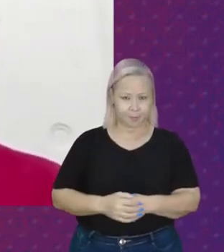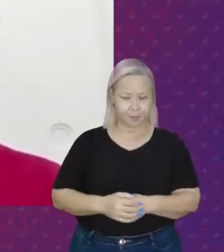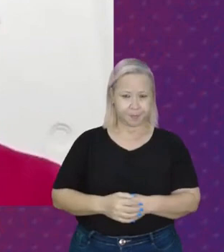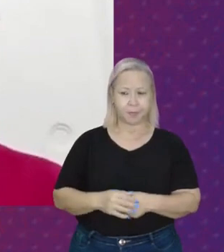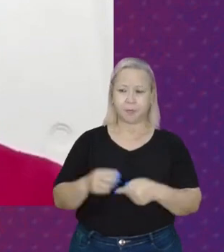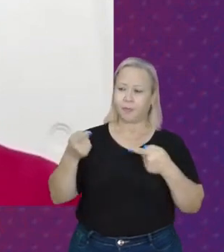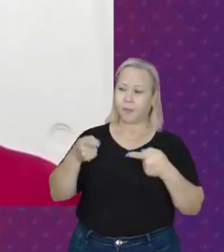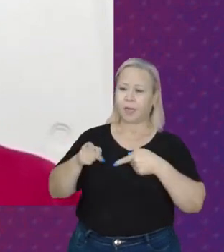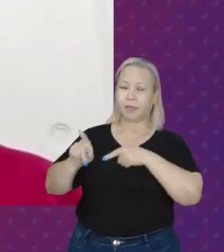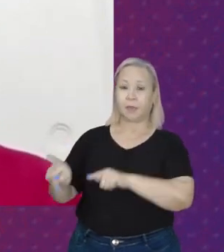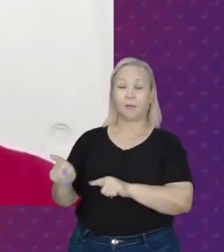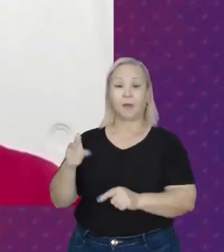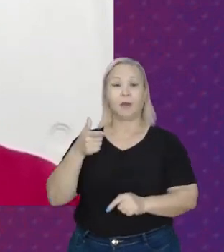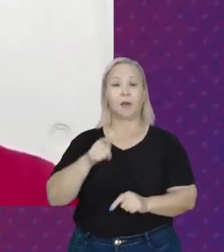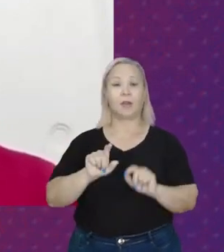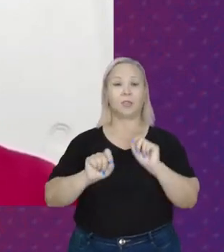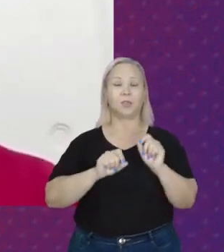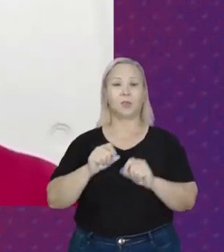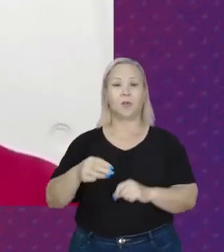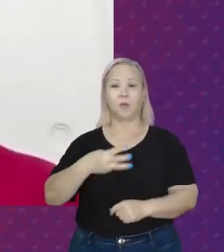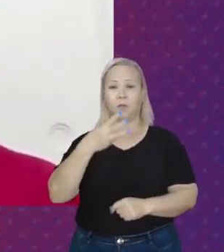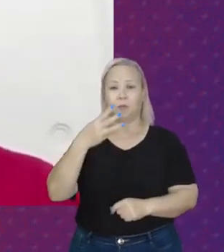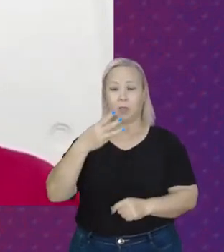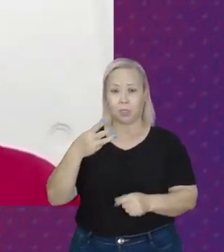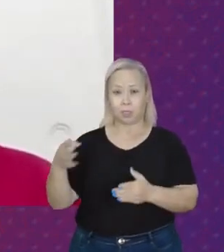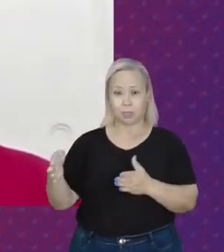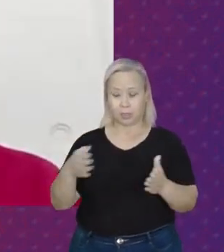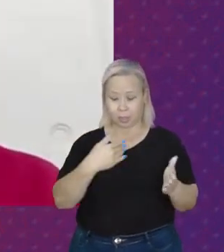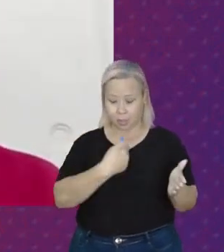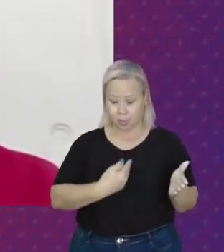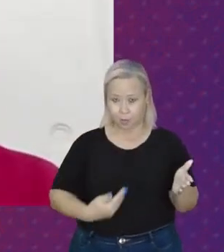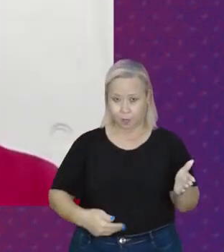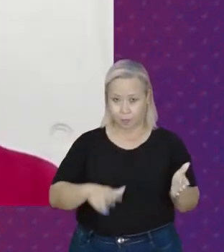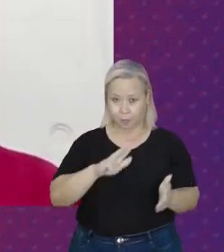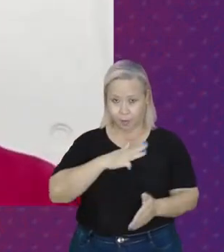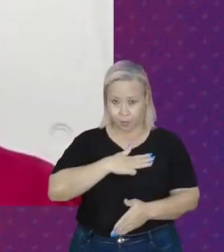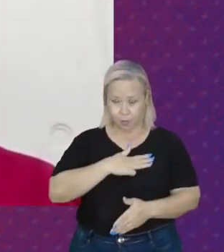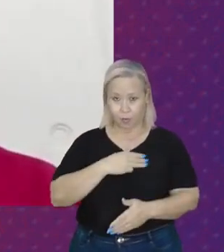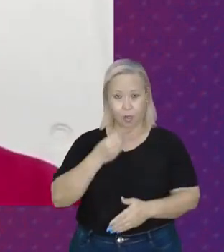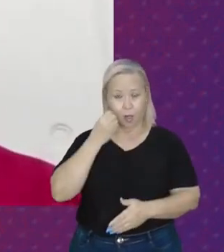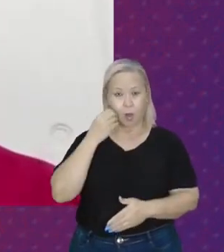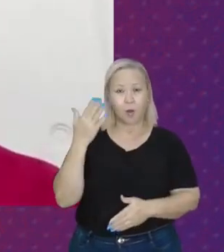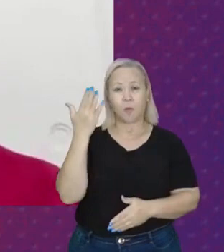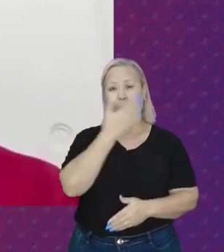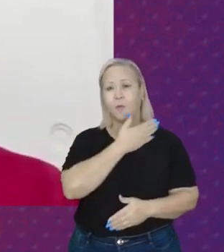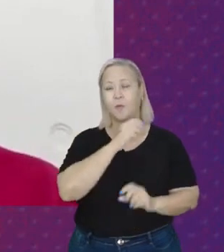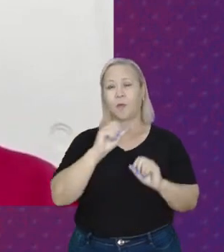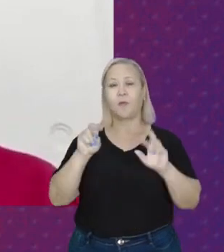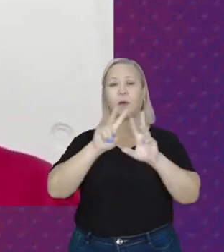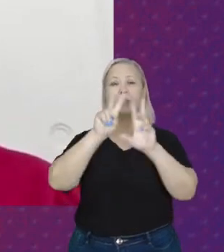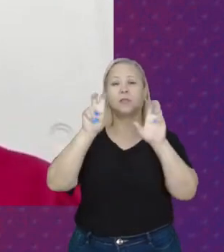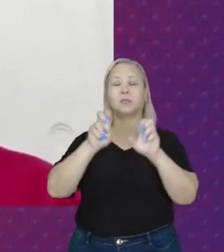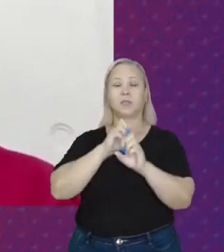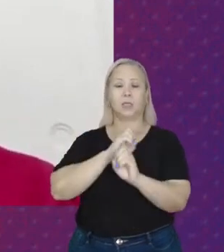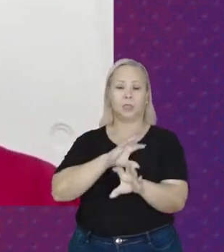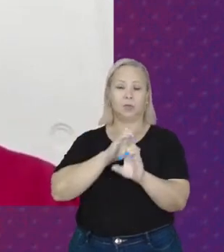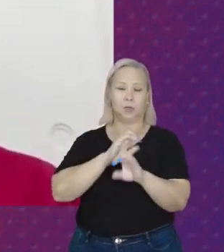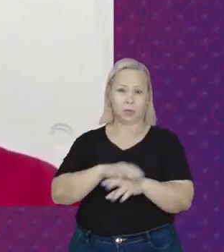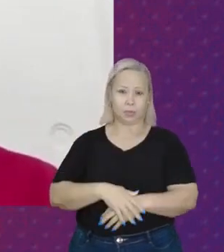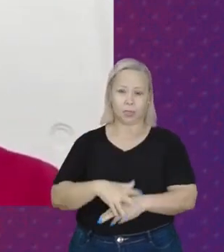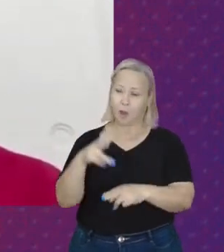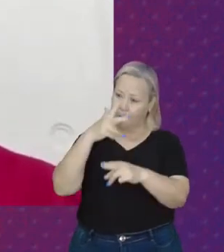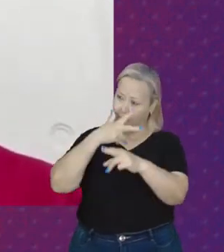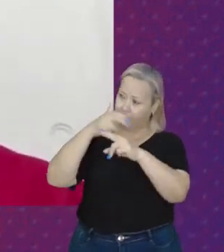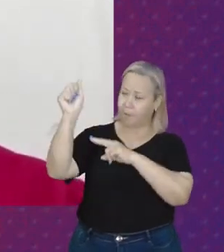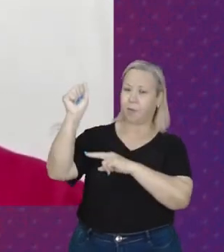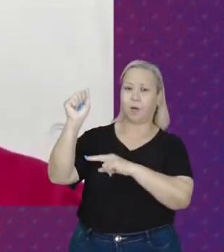desafiado a, mais uma vez, no terceiro governo Lula, comprovar as suas teses de educação,